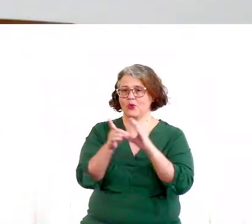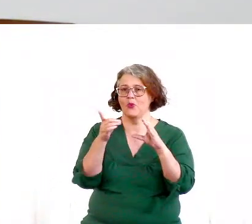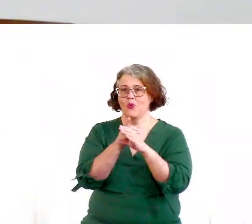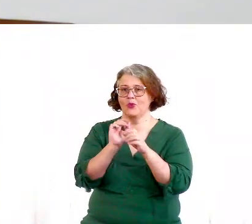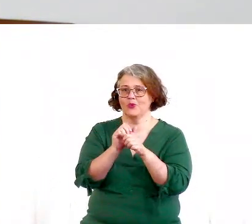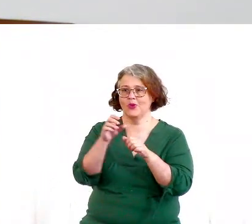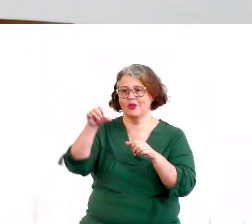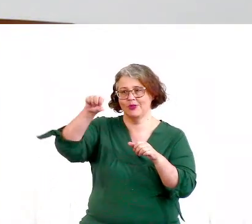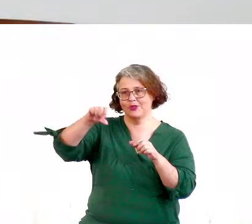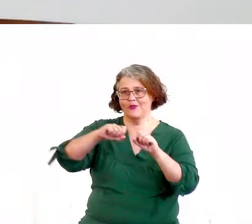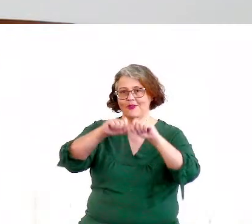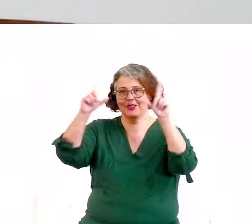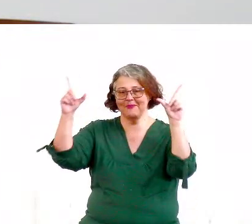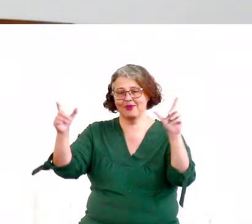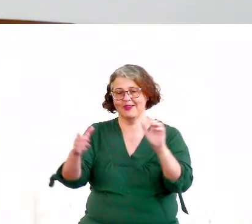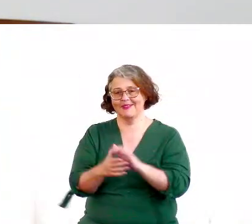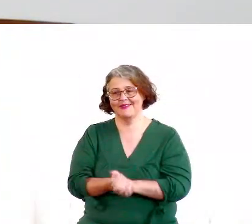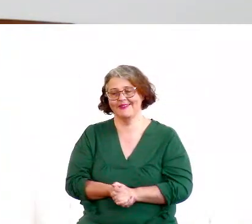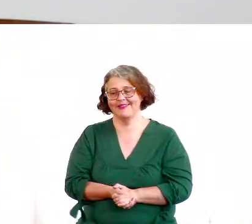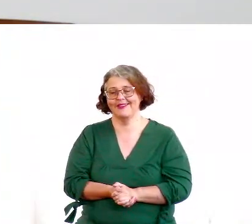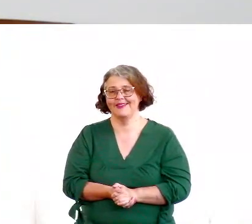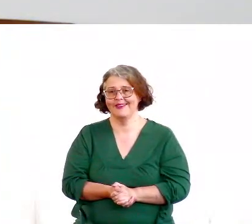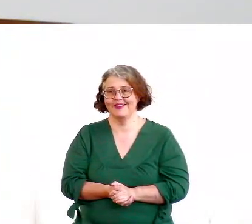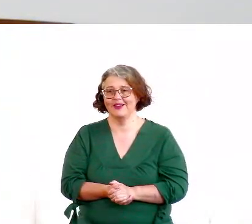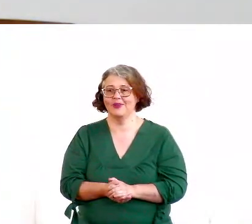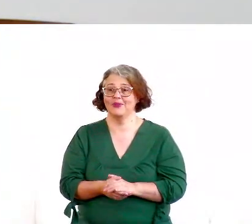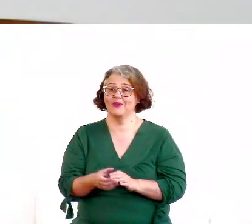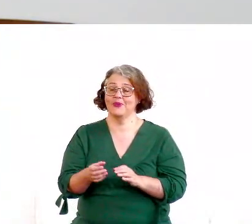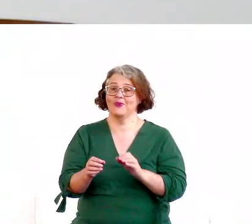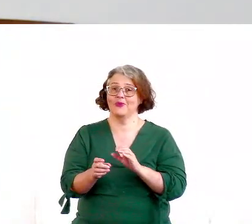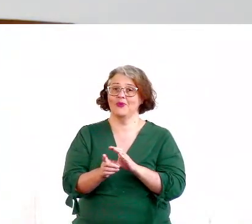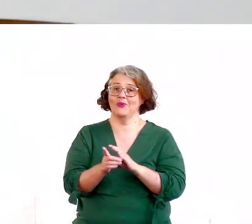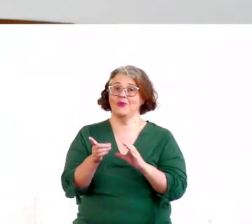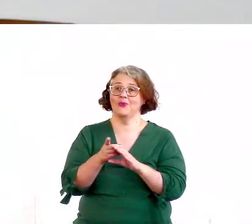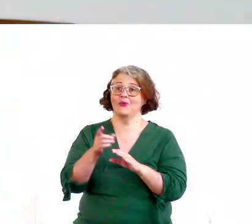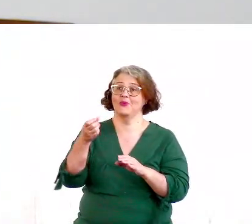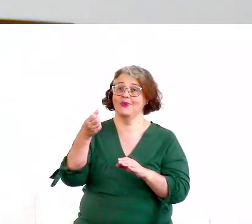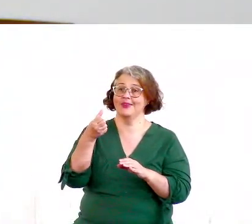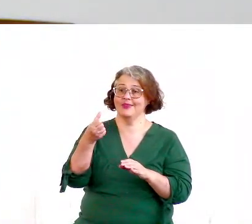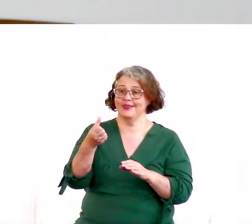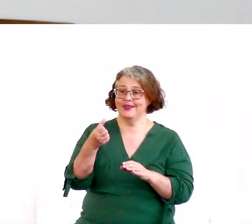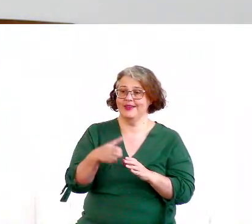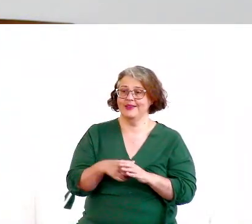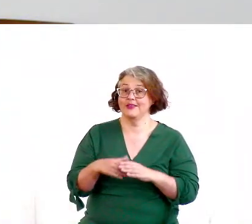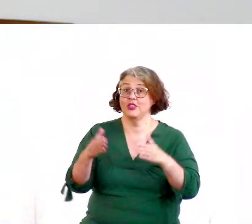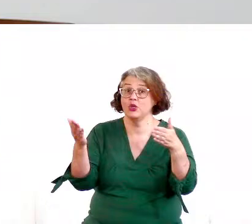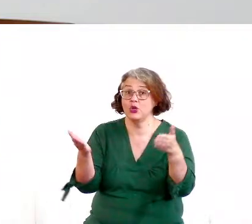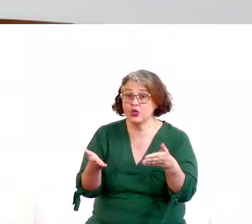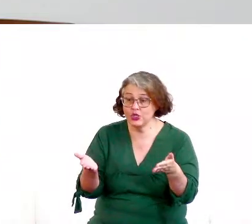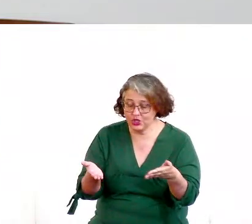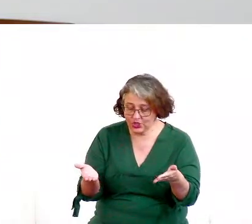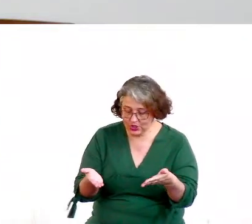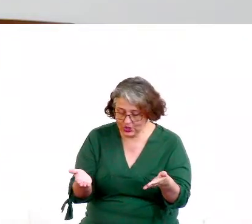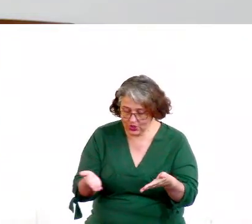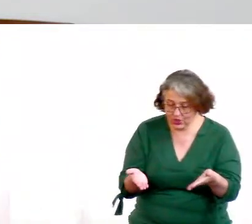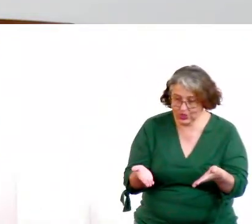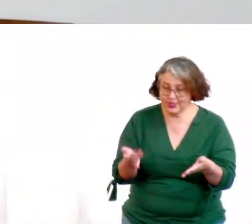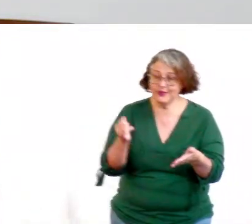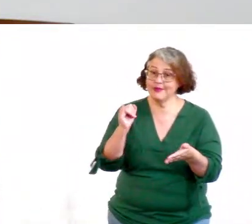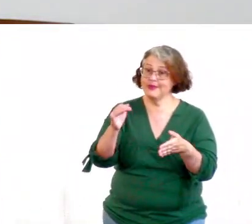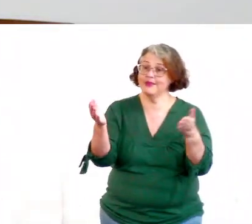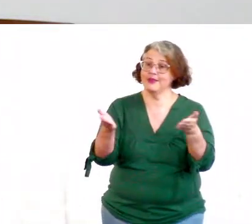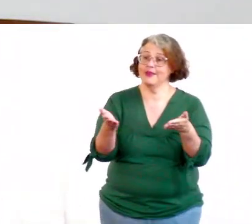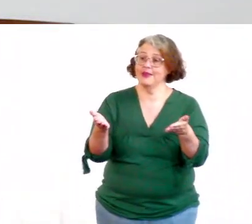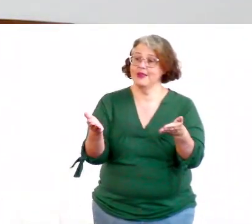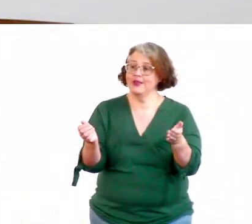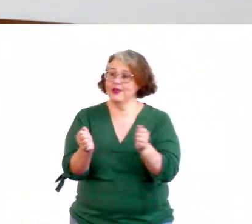um excelente lugar para a família. E hoje, se estivesse conosco hoje, estaria no